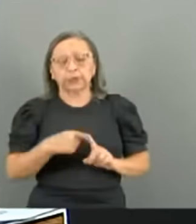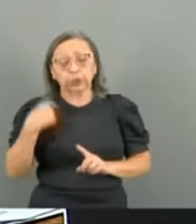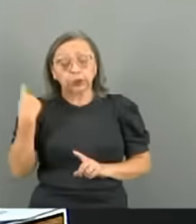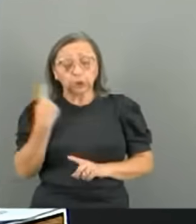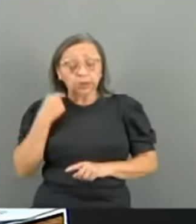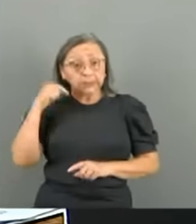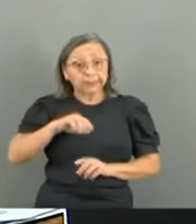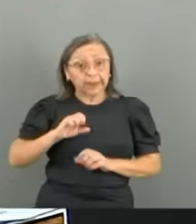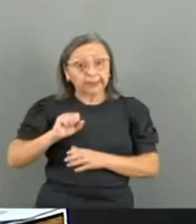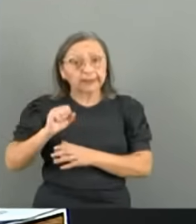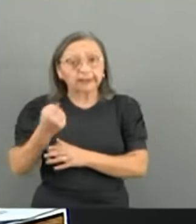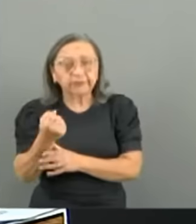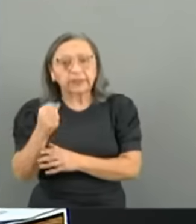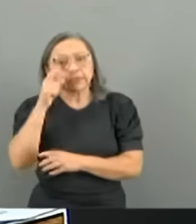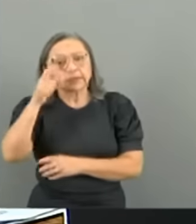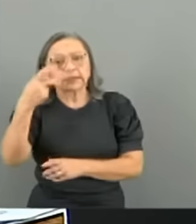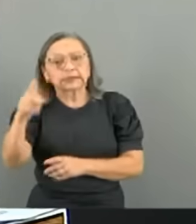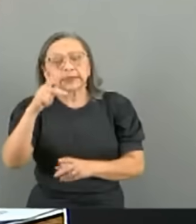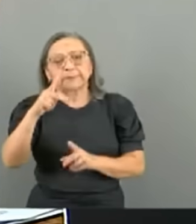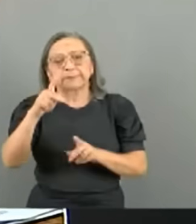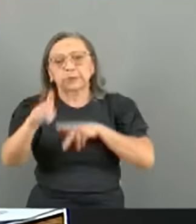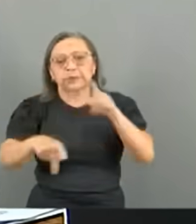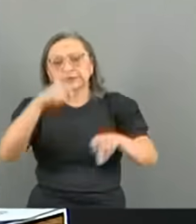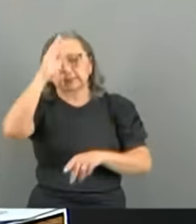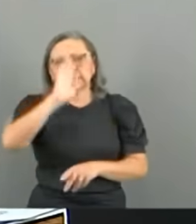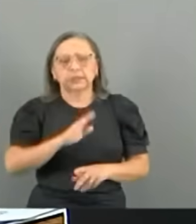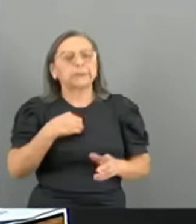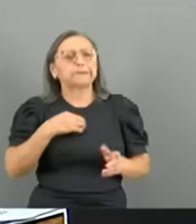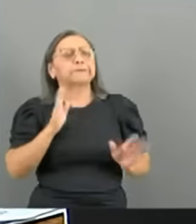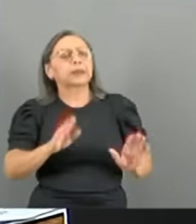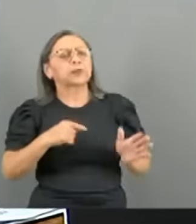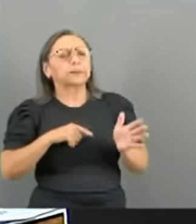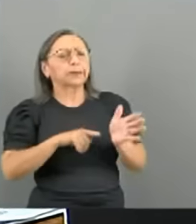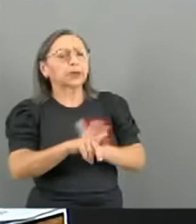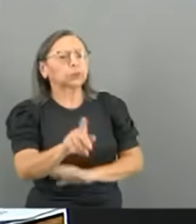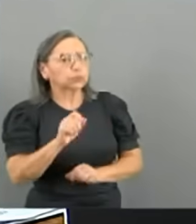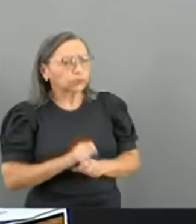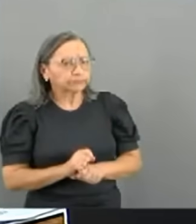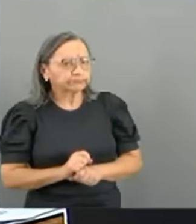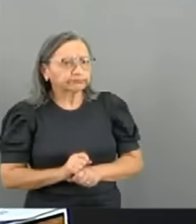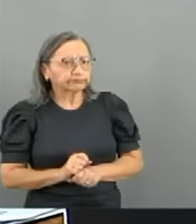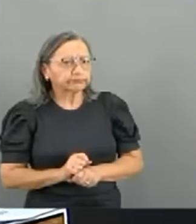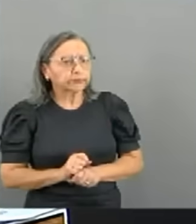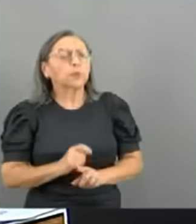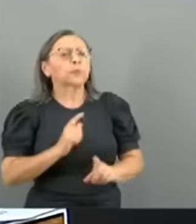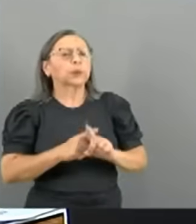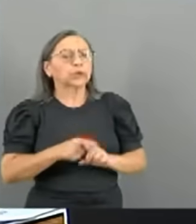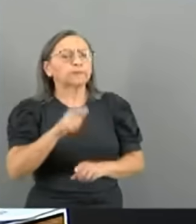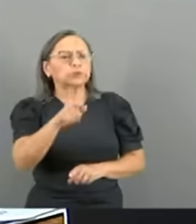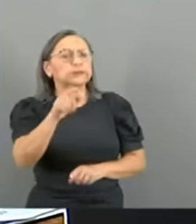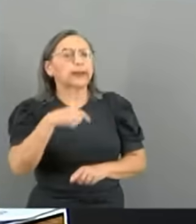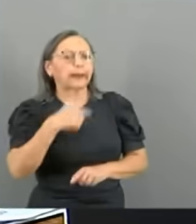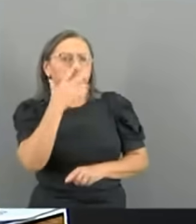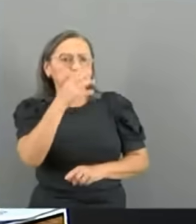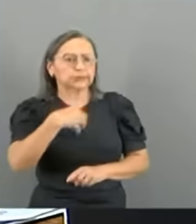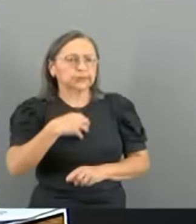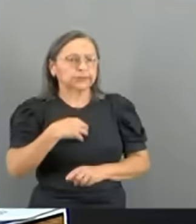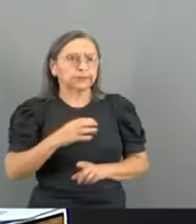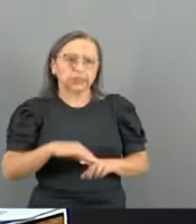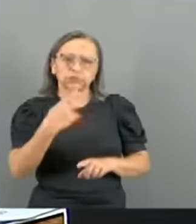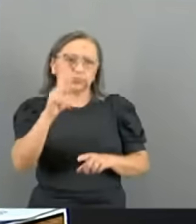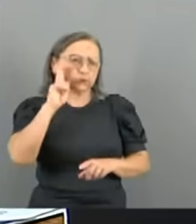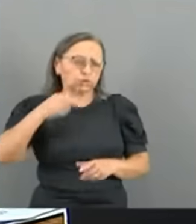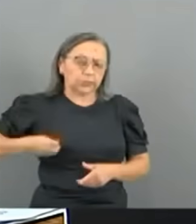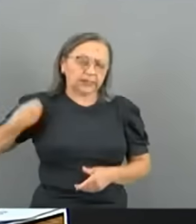dela. Todos Eu nós. pergunto, por quê? Por que o senhor acha, como político, a sua história é de